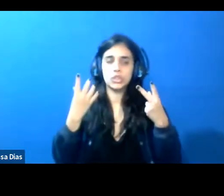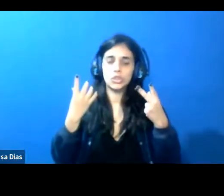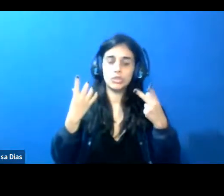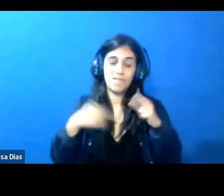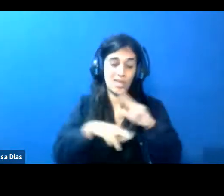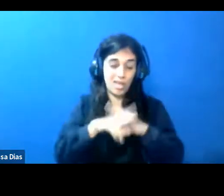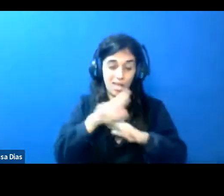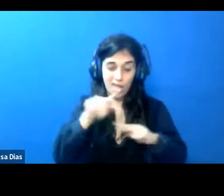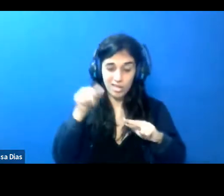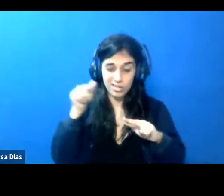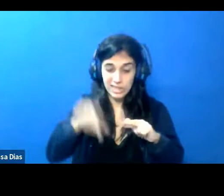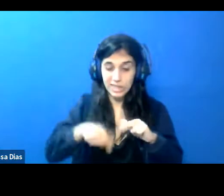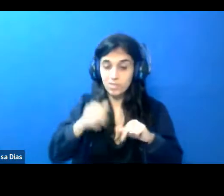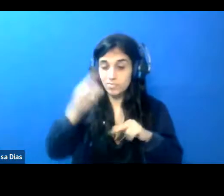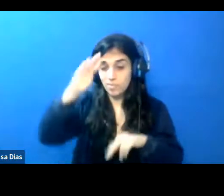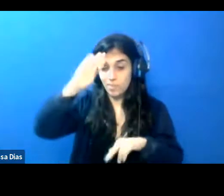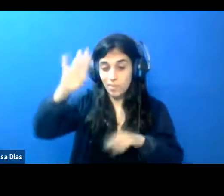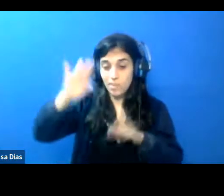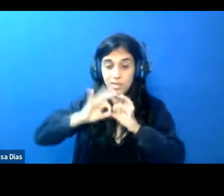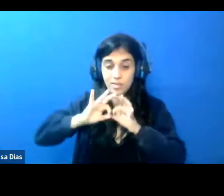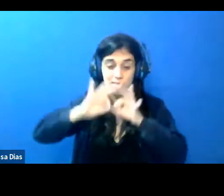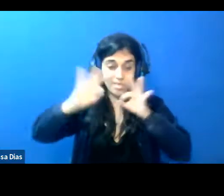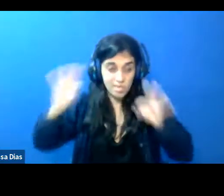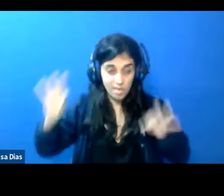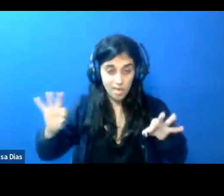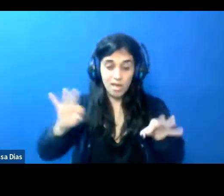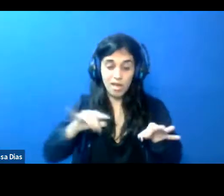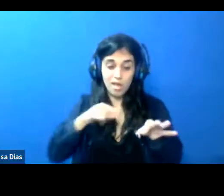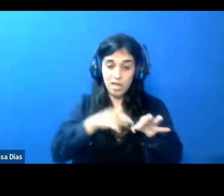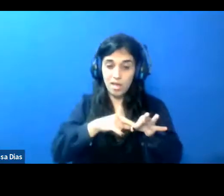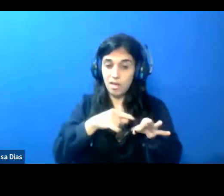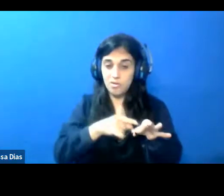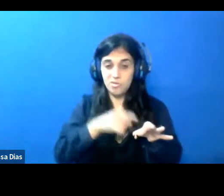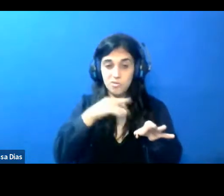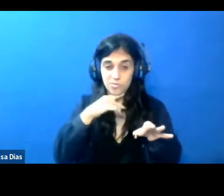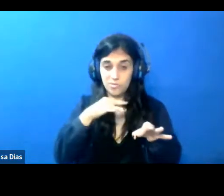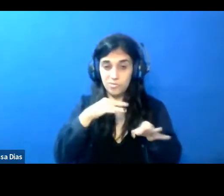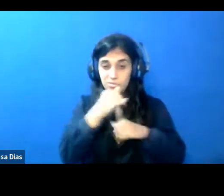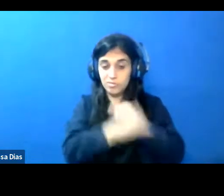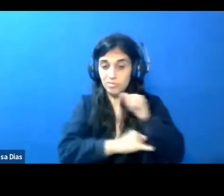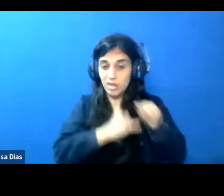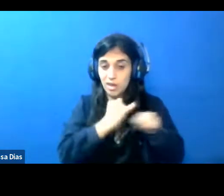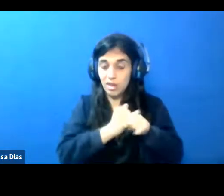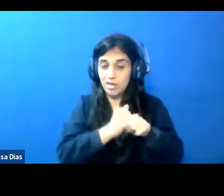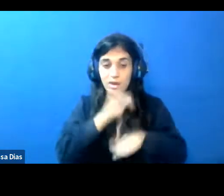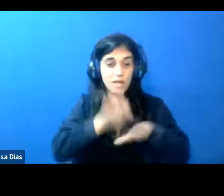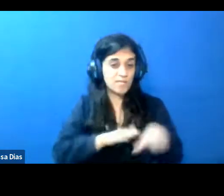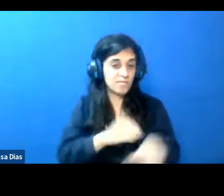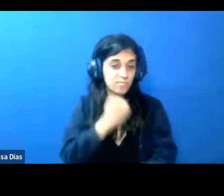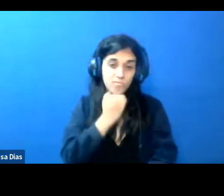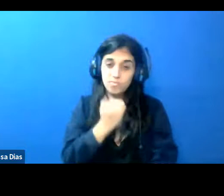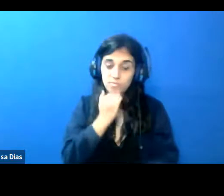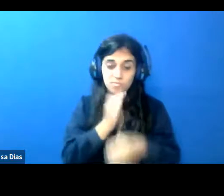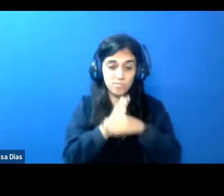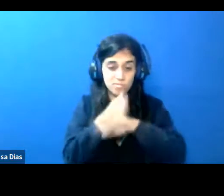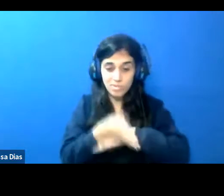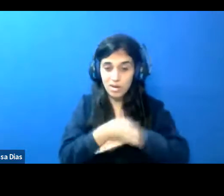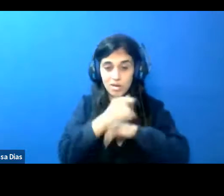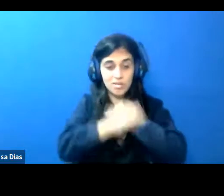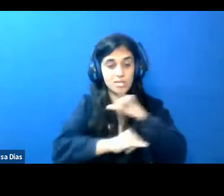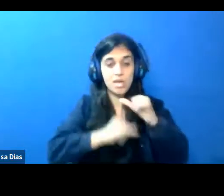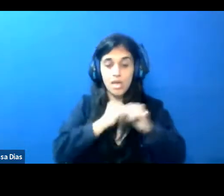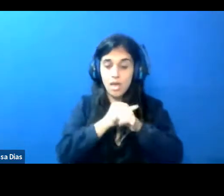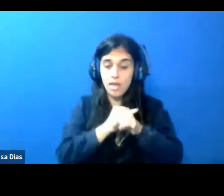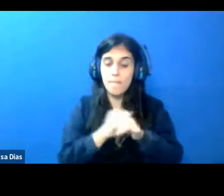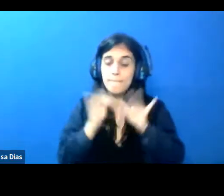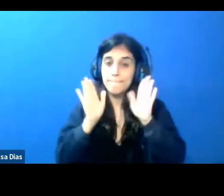interiores é muito forte ainda, que a gente não tem acesso à internet, então é um dos problemas que a gente enfrenta, mas a gente